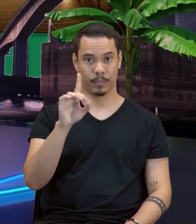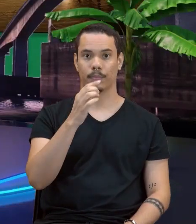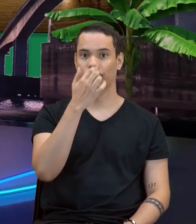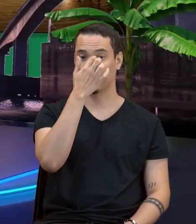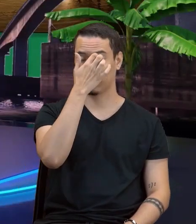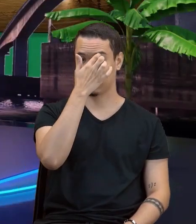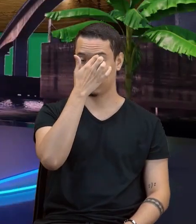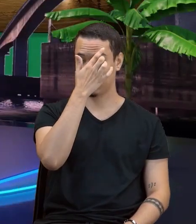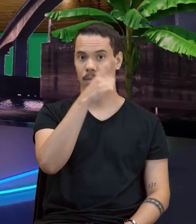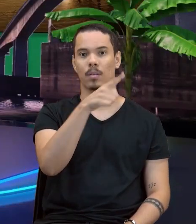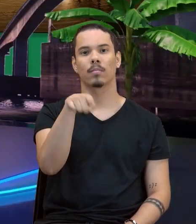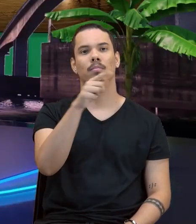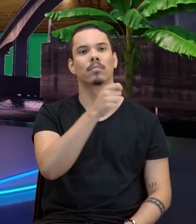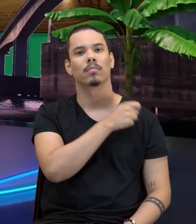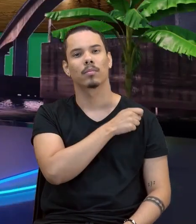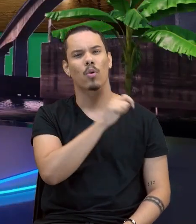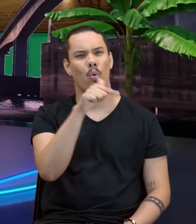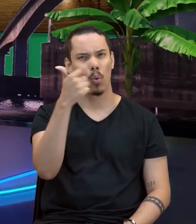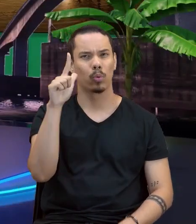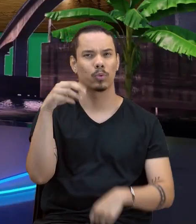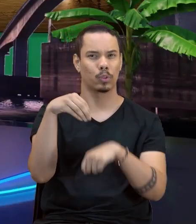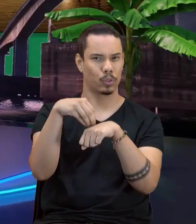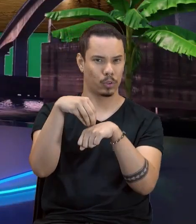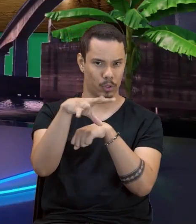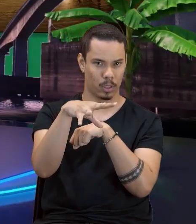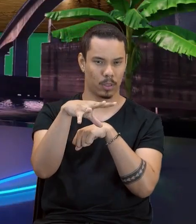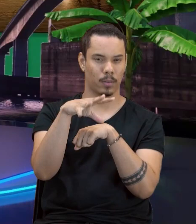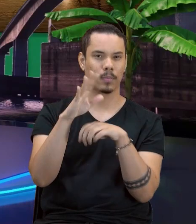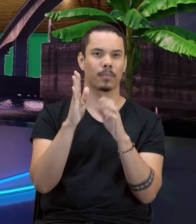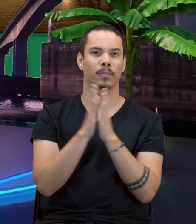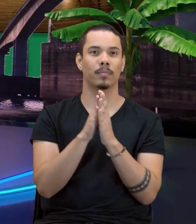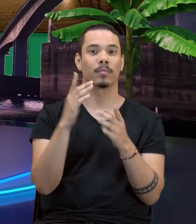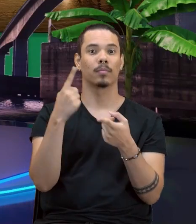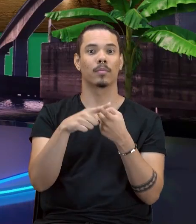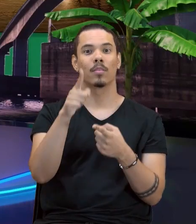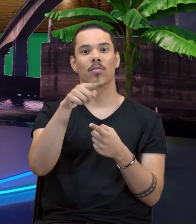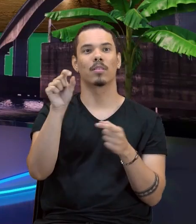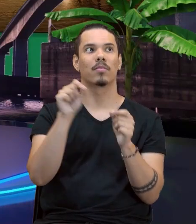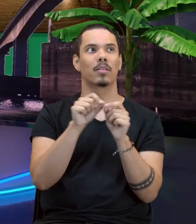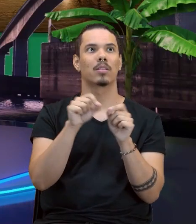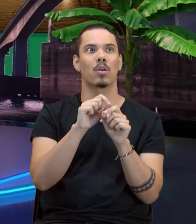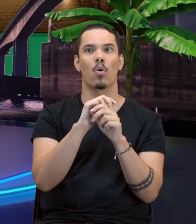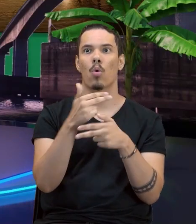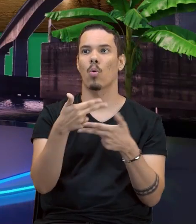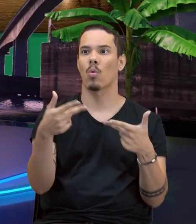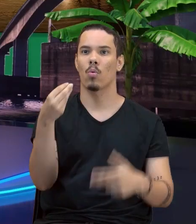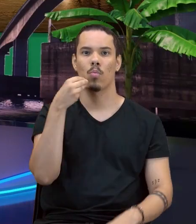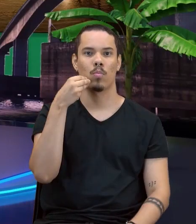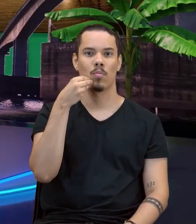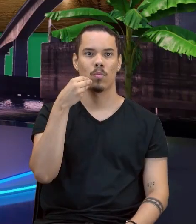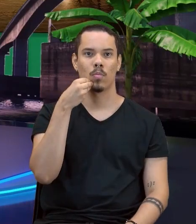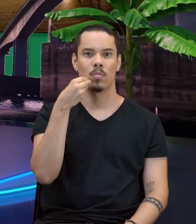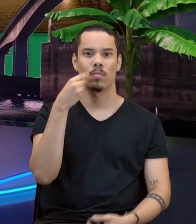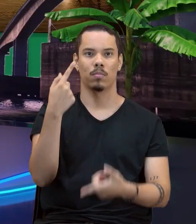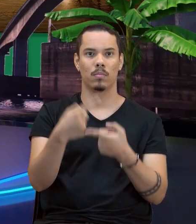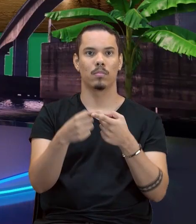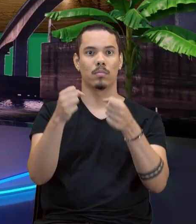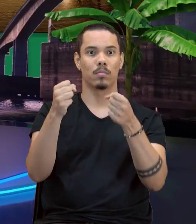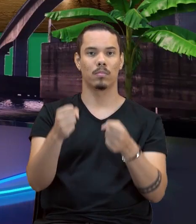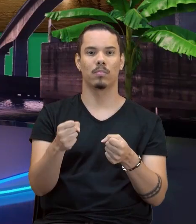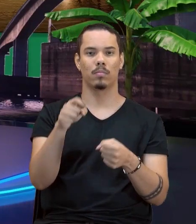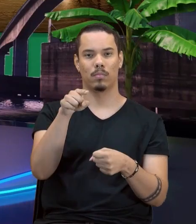aluno, uma outra dica para o nosso querido aluno fazer raciocínios lógicos. Porque o próprio aluno ele pode usar